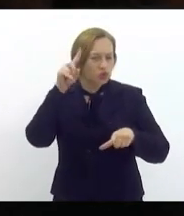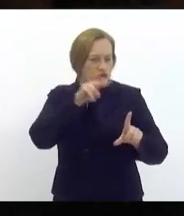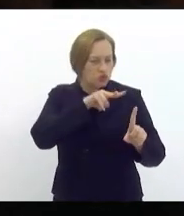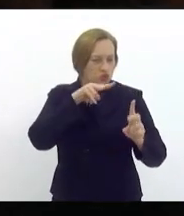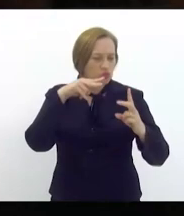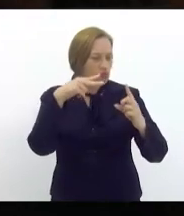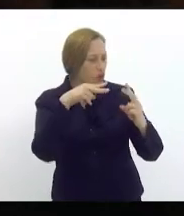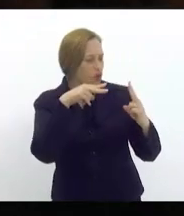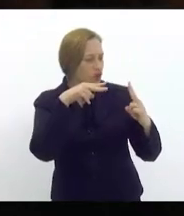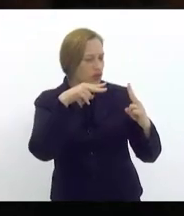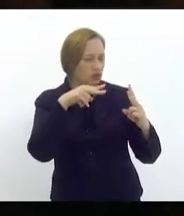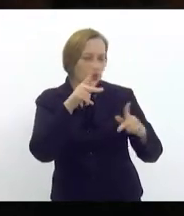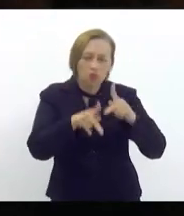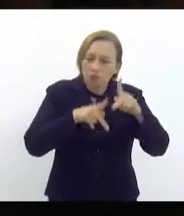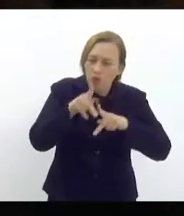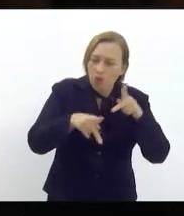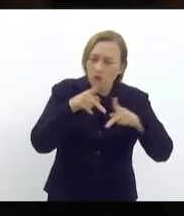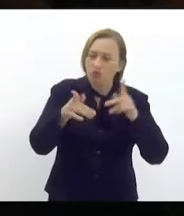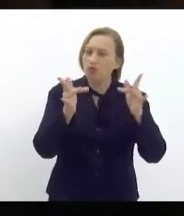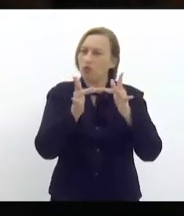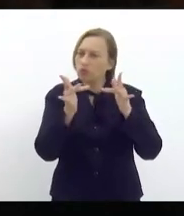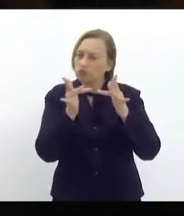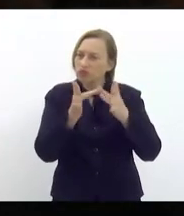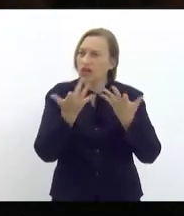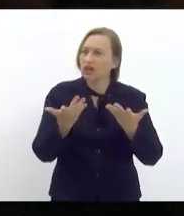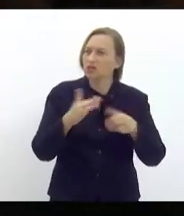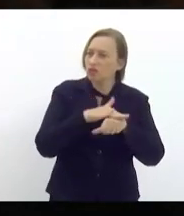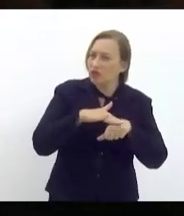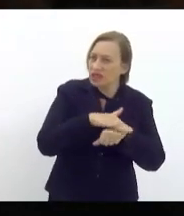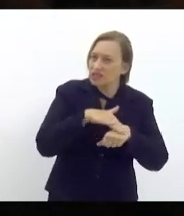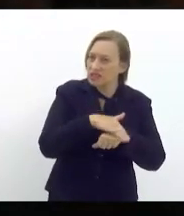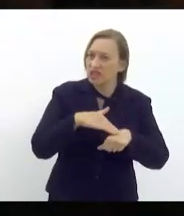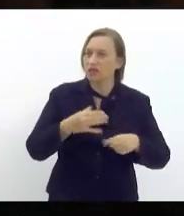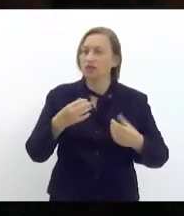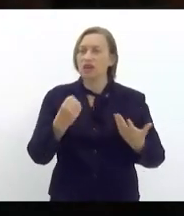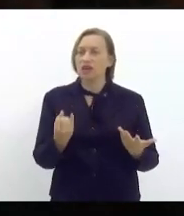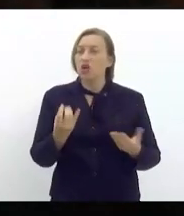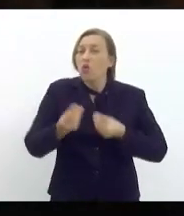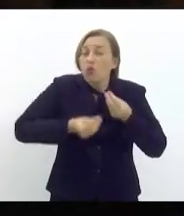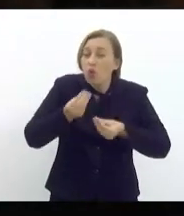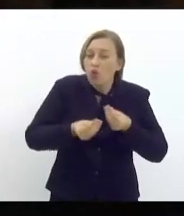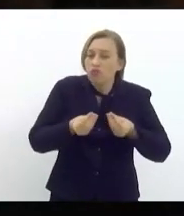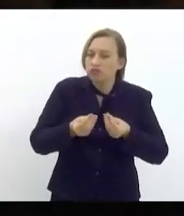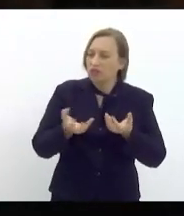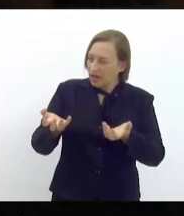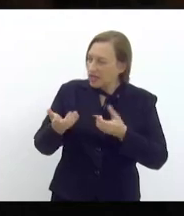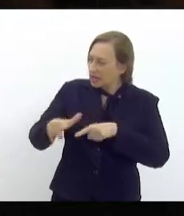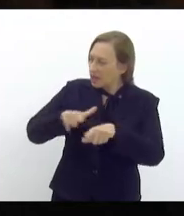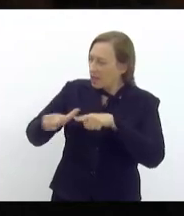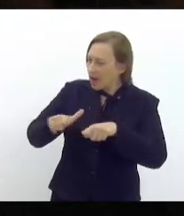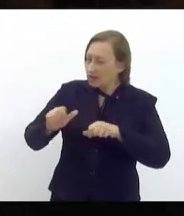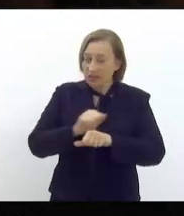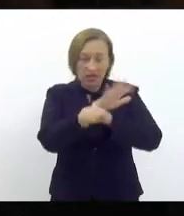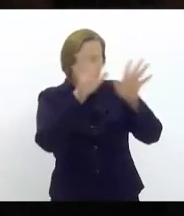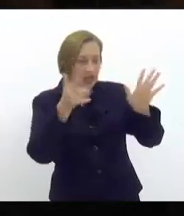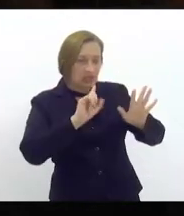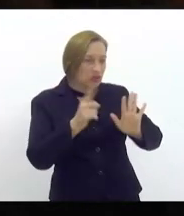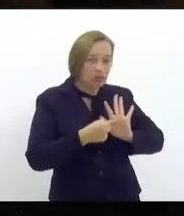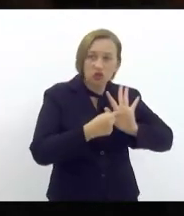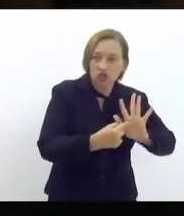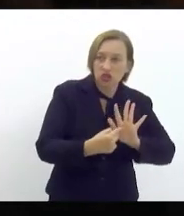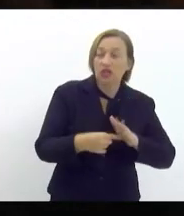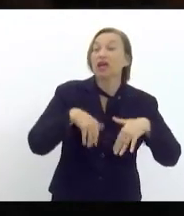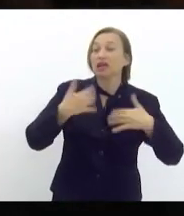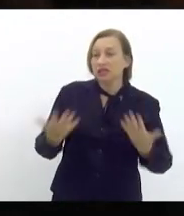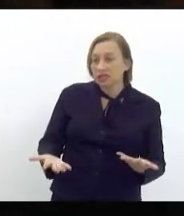população como que a gente presta conta do nosso trabalho se a transparência não nos é garantida então é calamidade pública